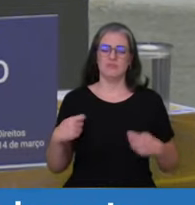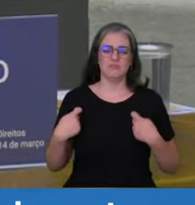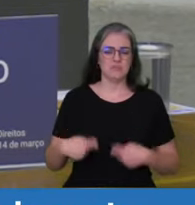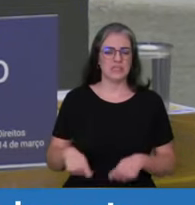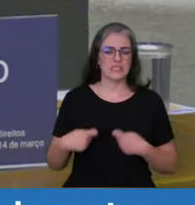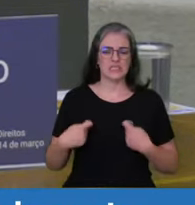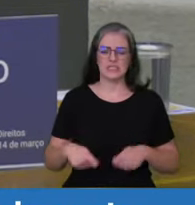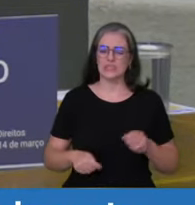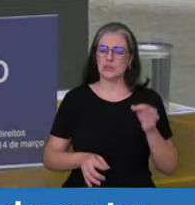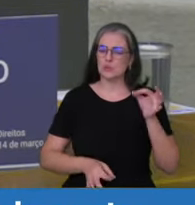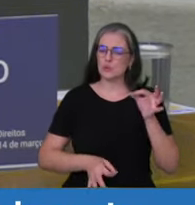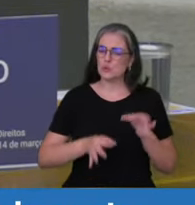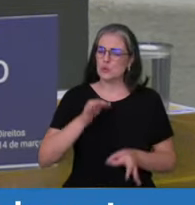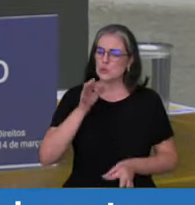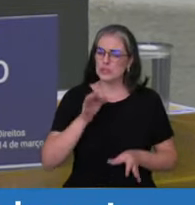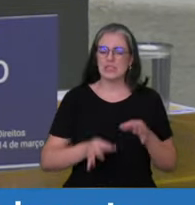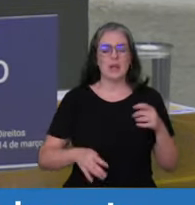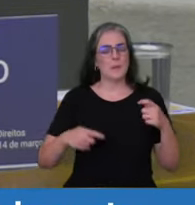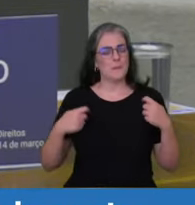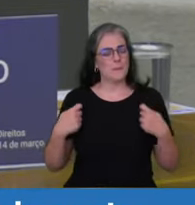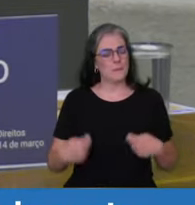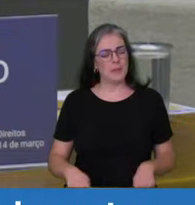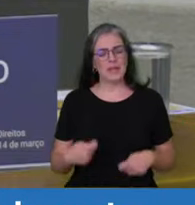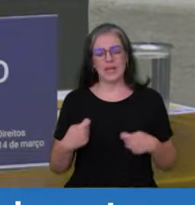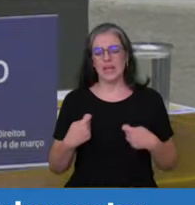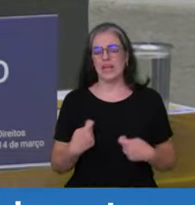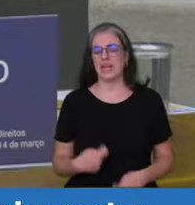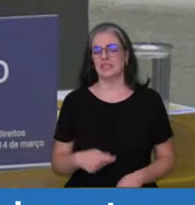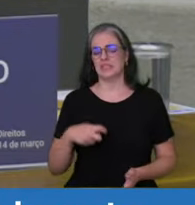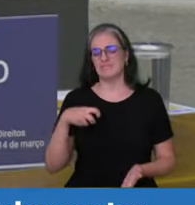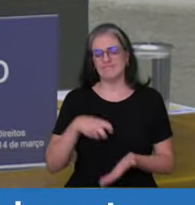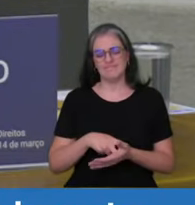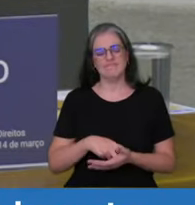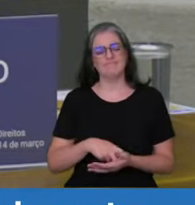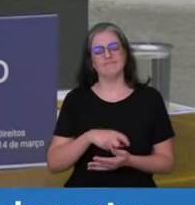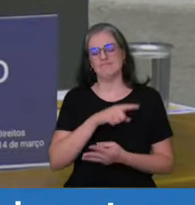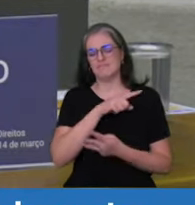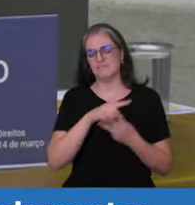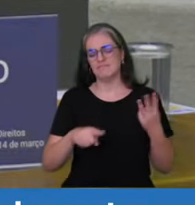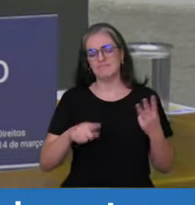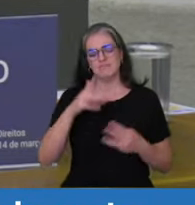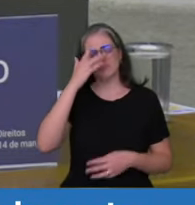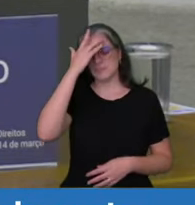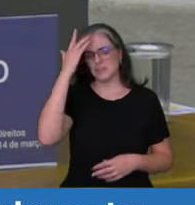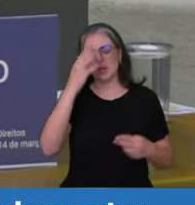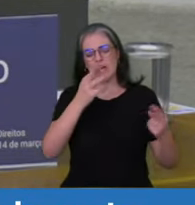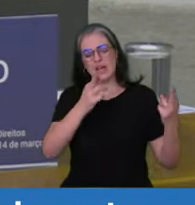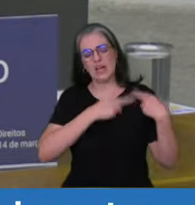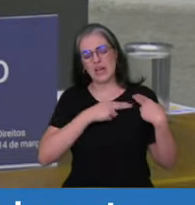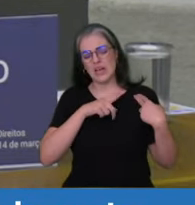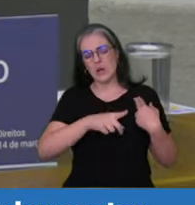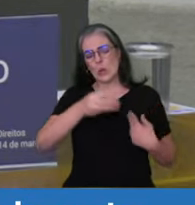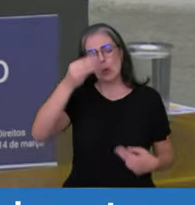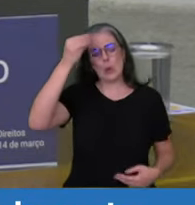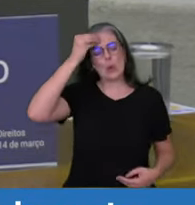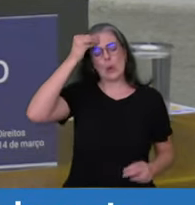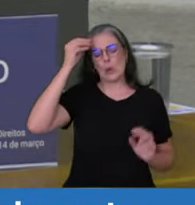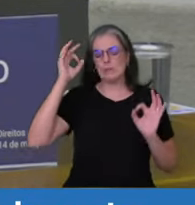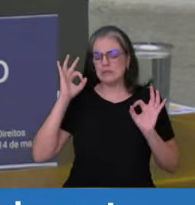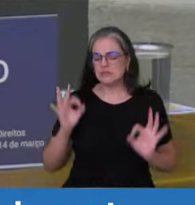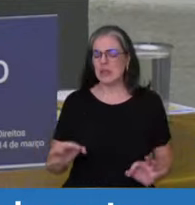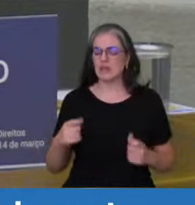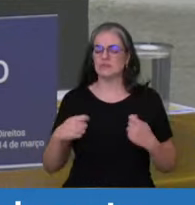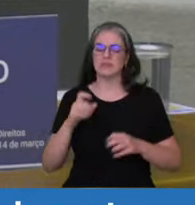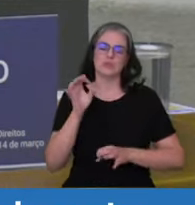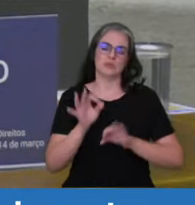pessoas precisam ser responsabilizadas, precisam acontecer as devidas responsabilizações, né? E é preciso